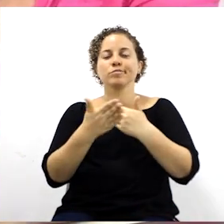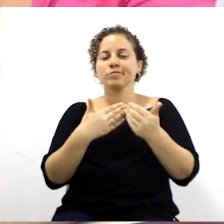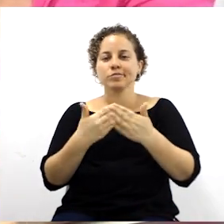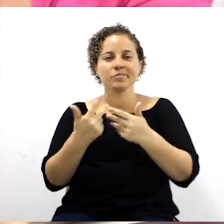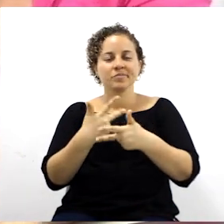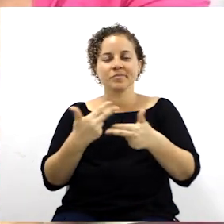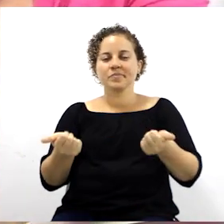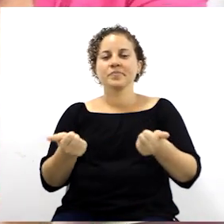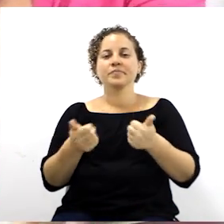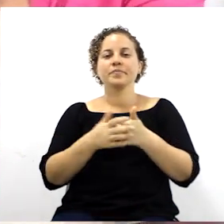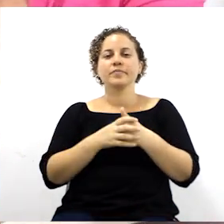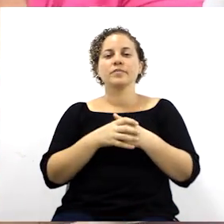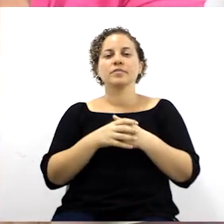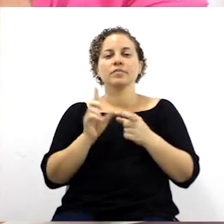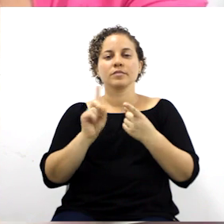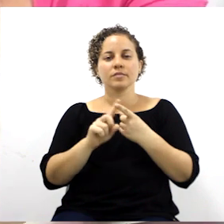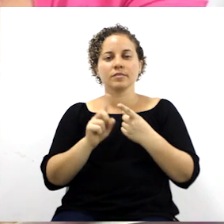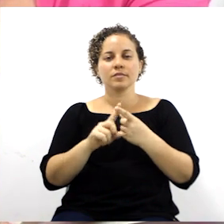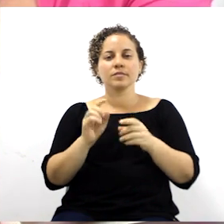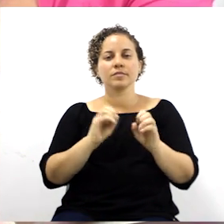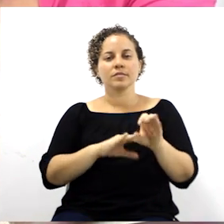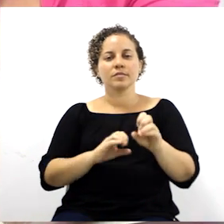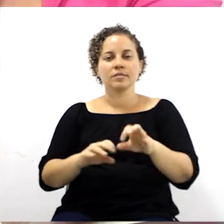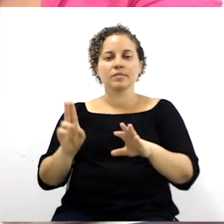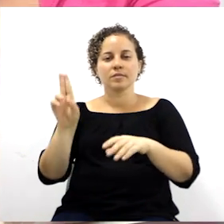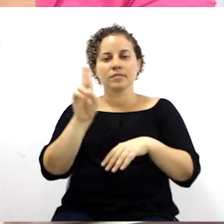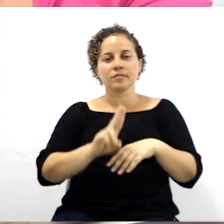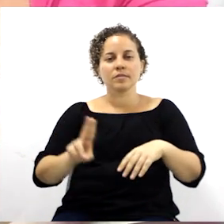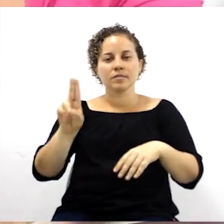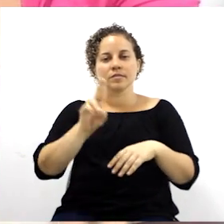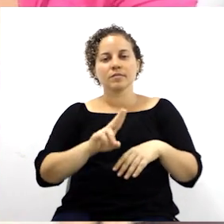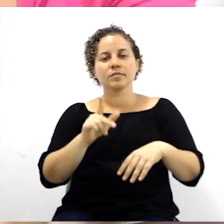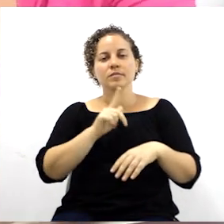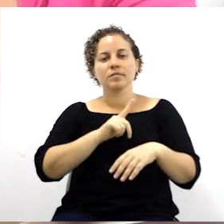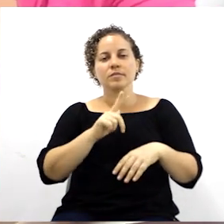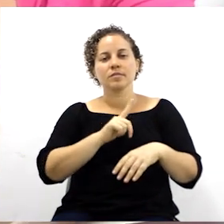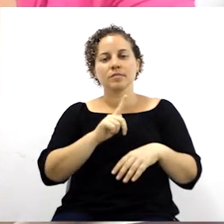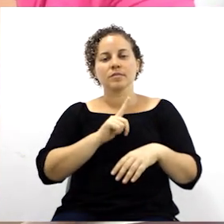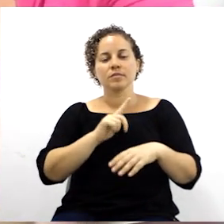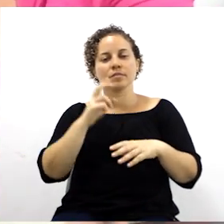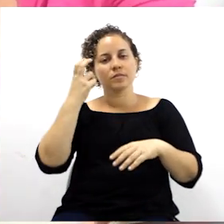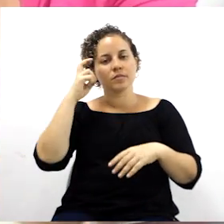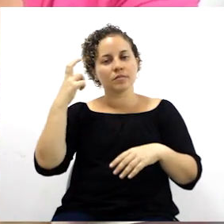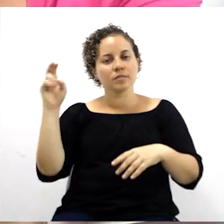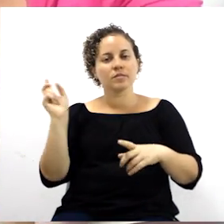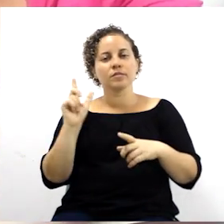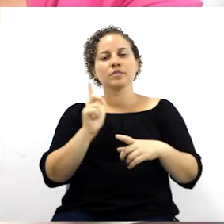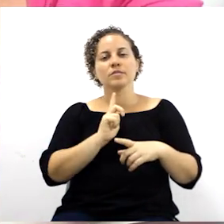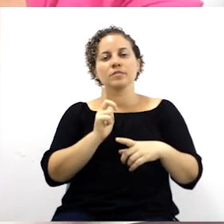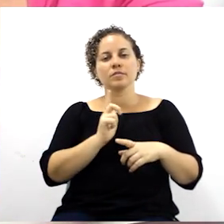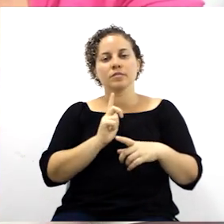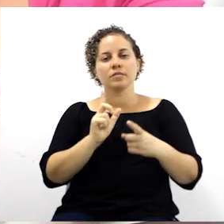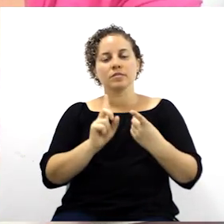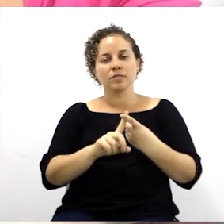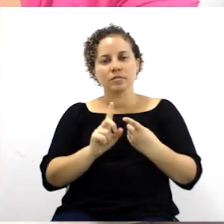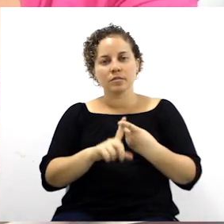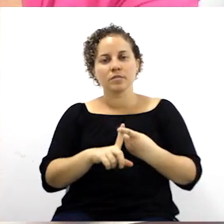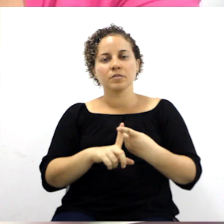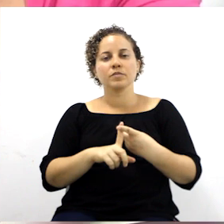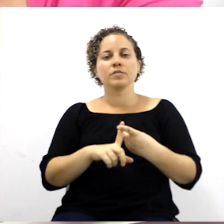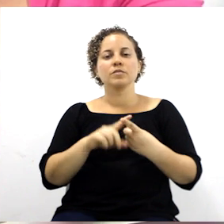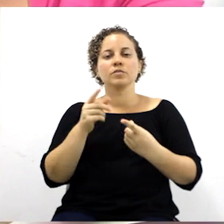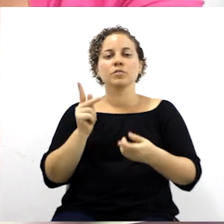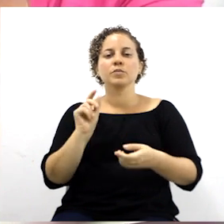de usuários, que a gente estava vendo ali nos guias que são feitos, é a questão da ação cultural. Aí, por que a ação cultural ela ocorre